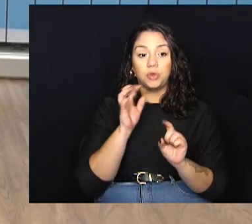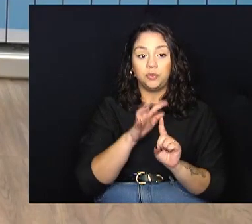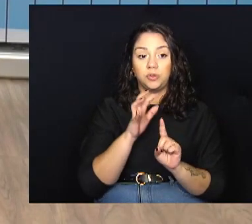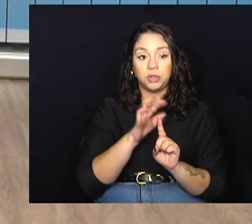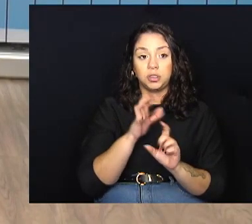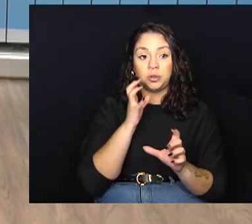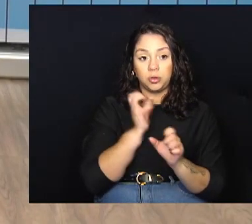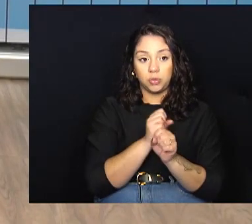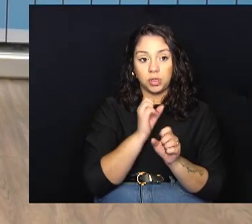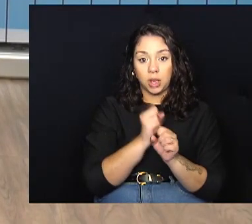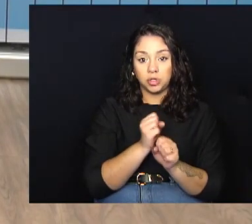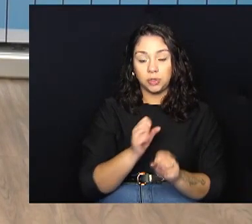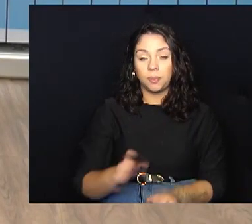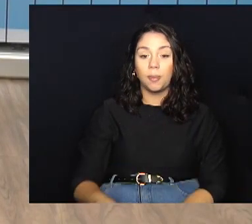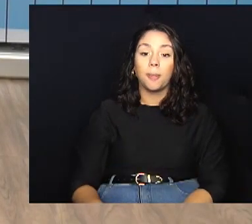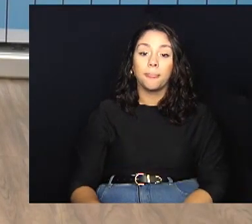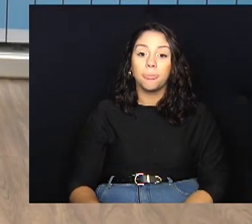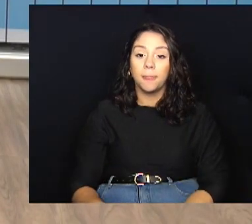contagem